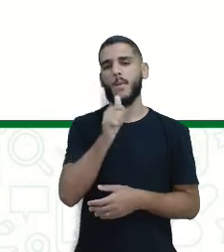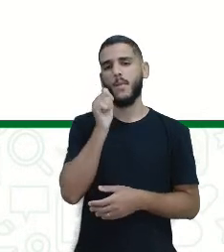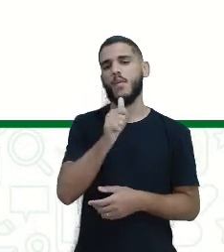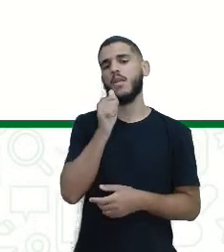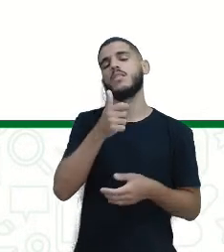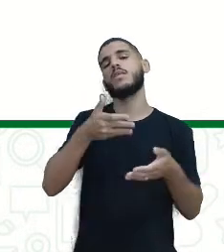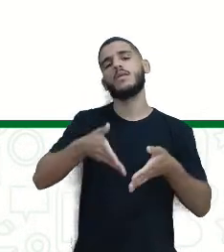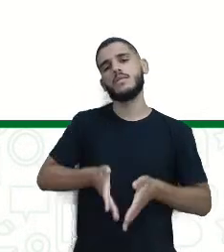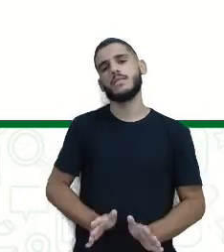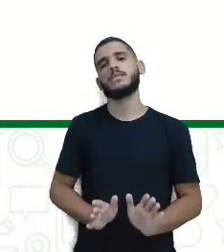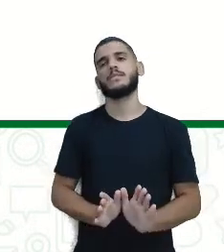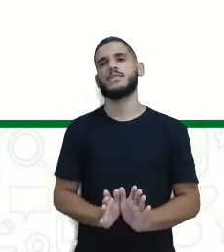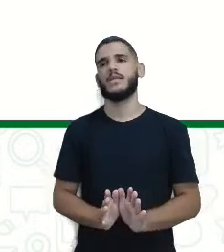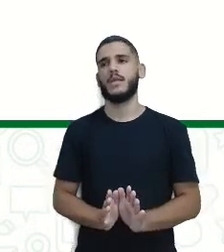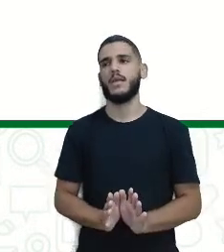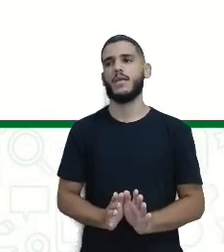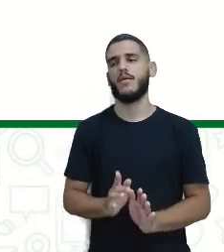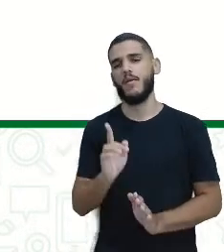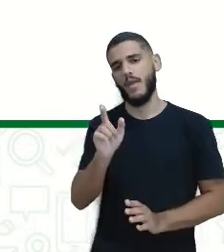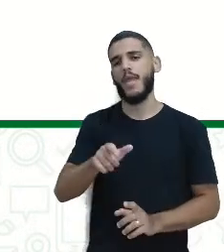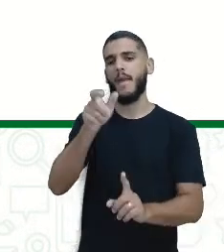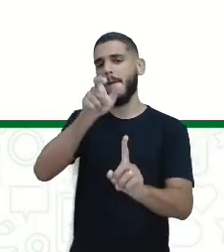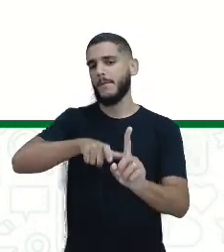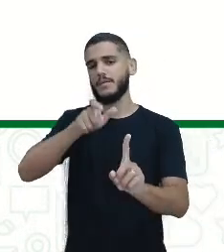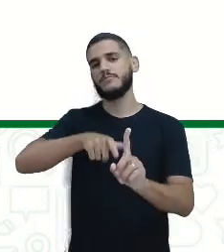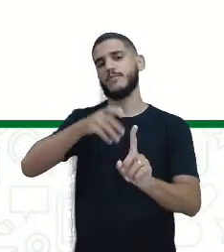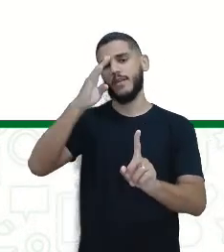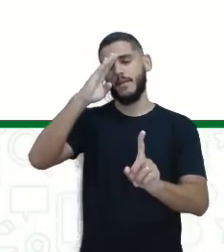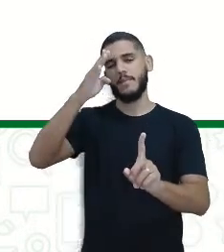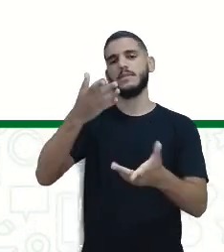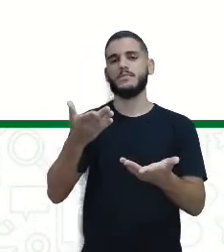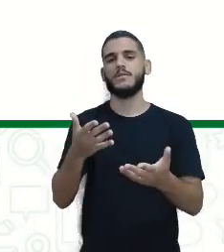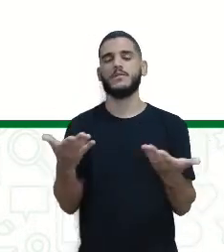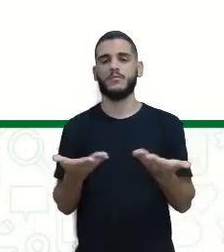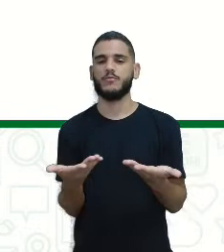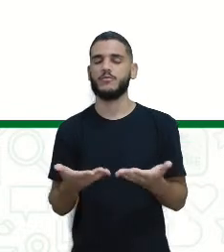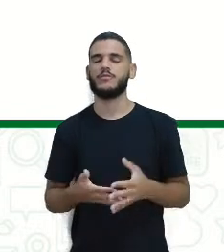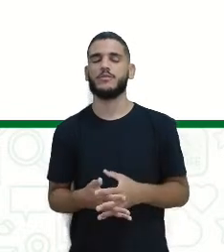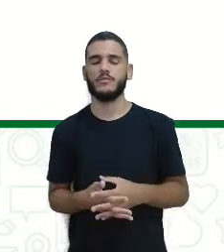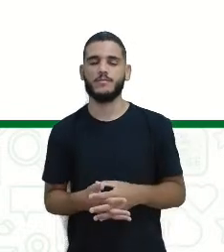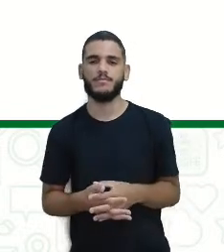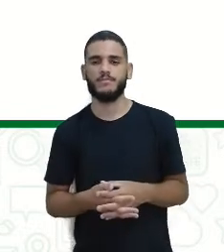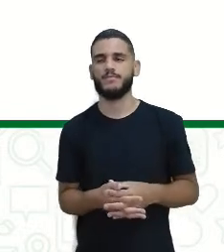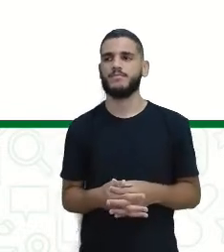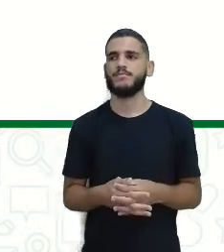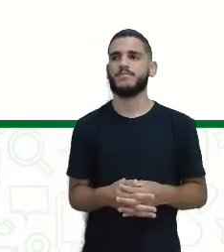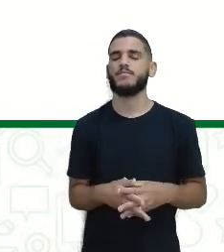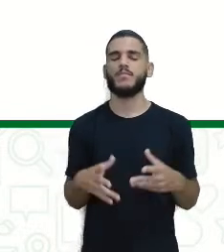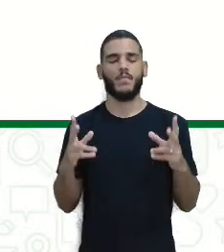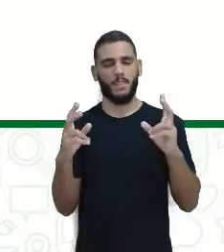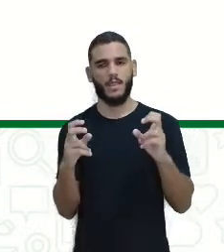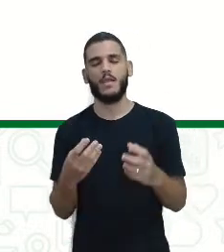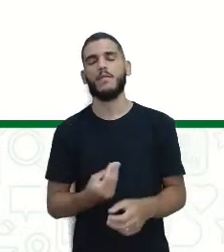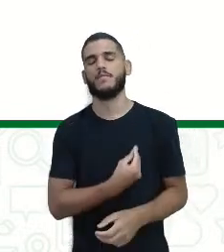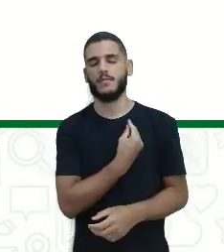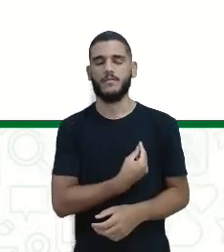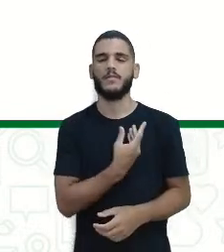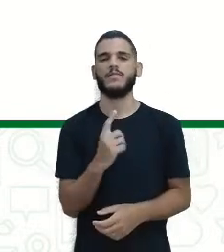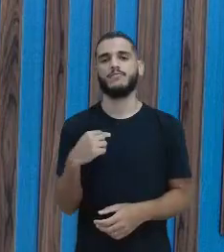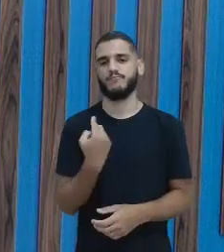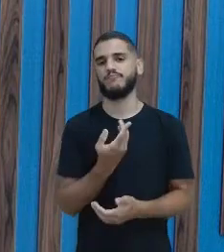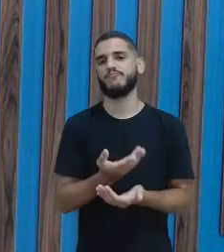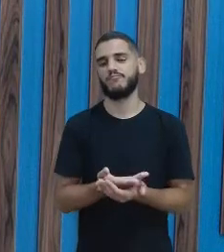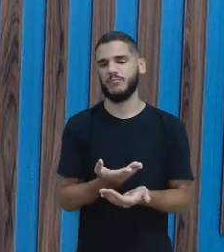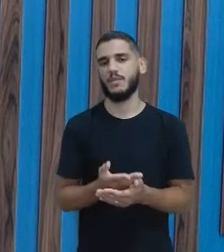nasceu no Quênia. Não é ela a personagem da nossa aula hoje? não é sobre ela, alguns fatos da vida dela que a gente está